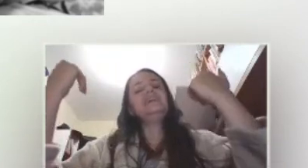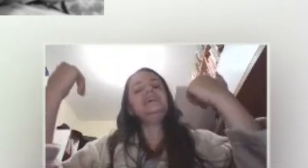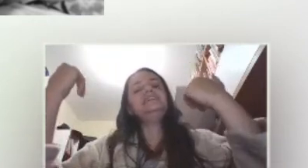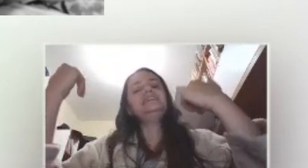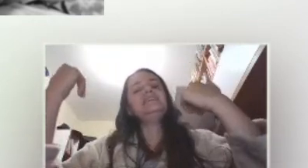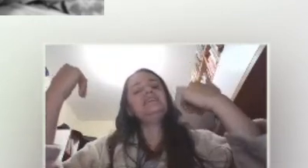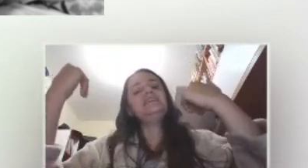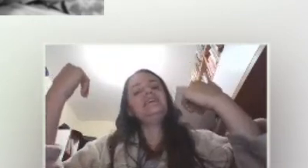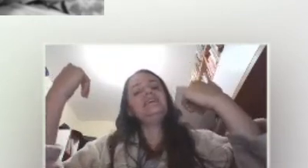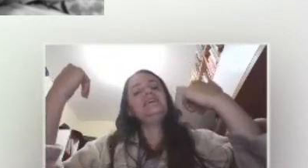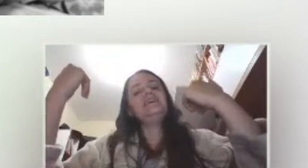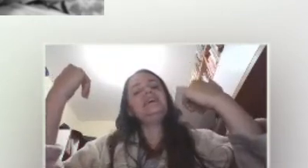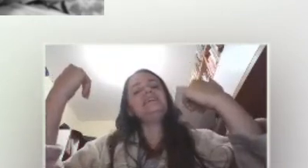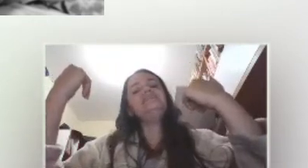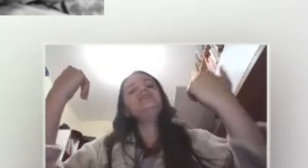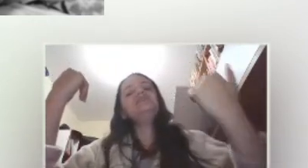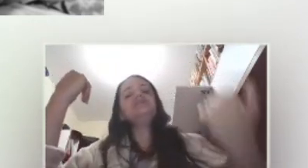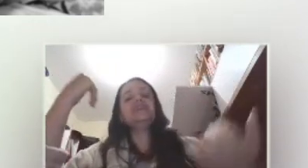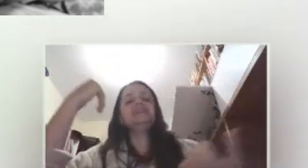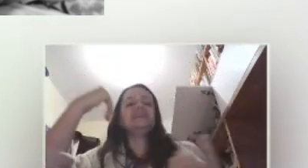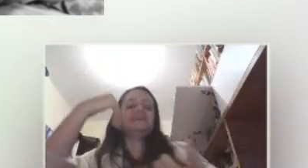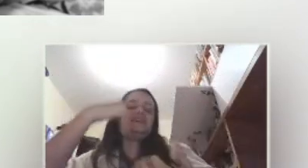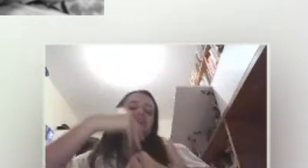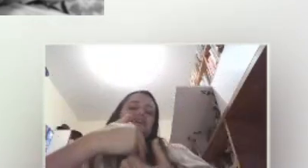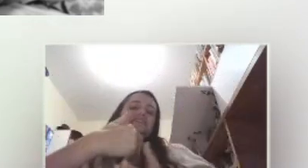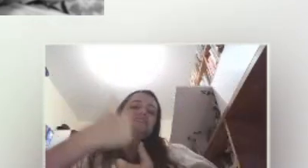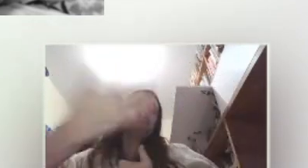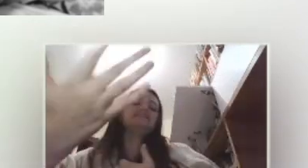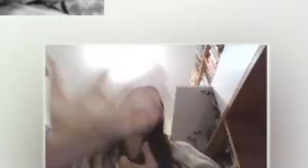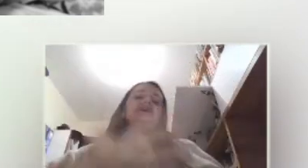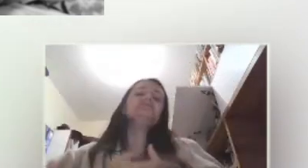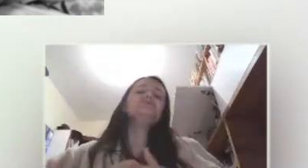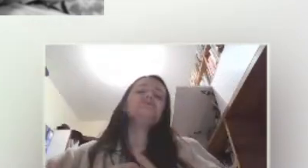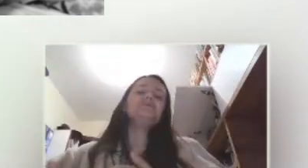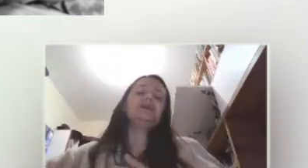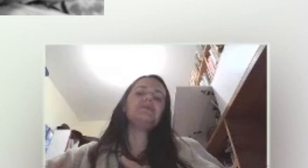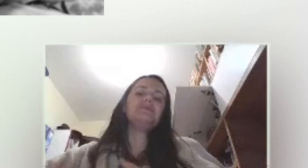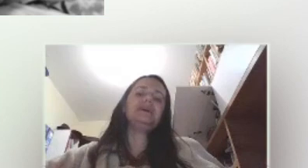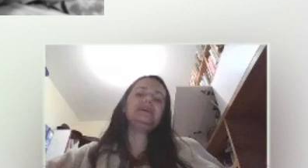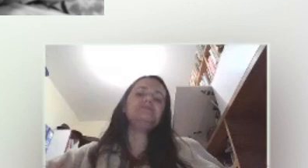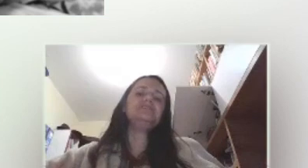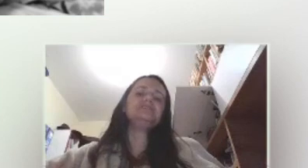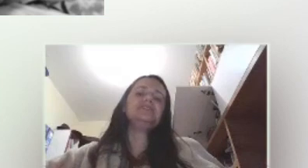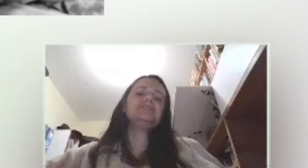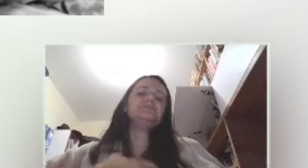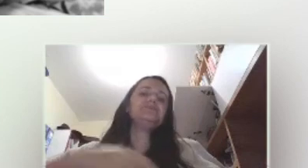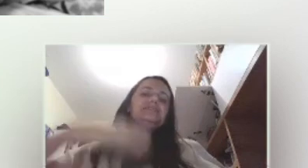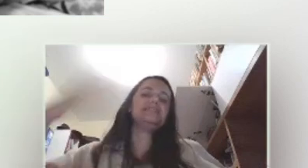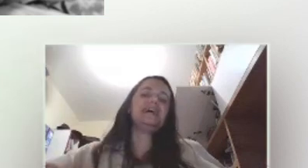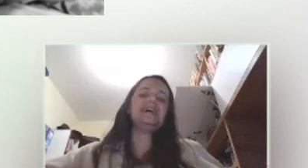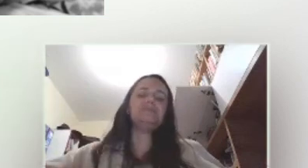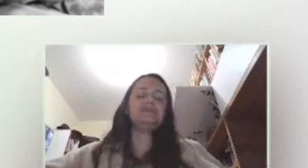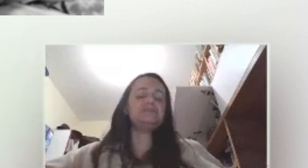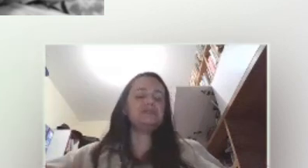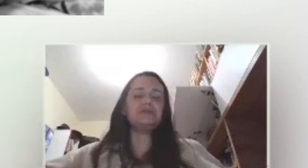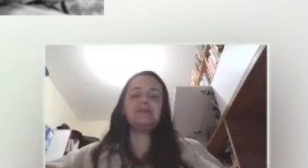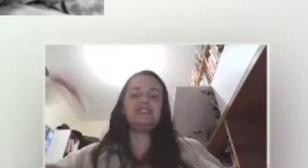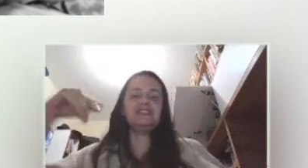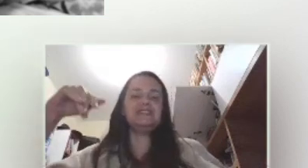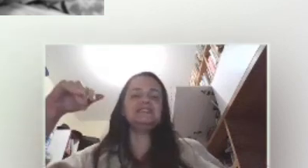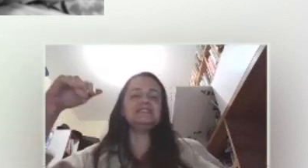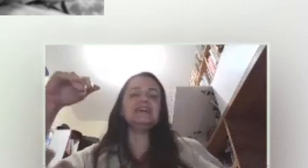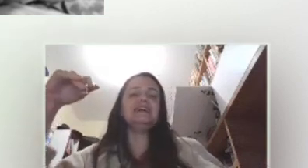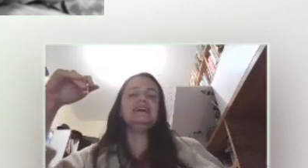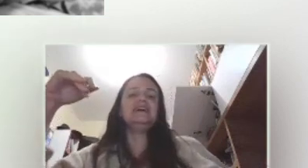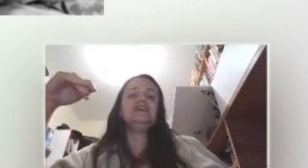retardo do leite é devido a esse afastamento do bebê com a mãe, né? Muitas vezes o bebê sai,